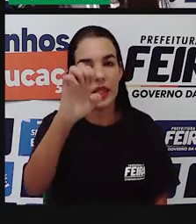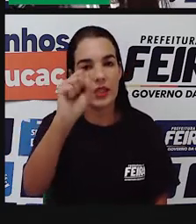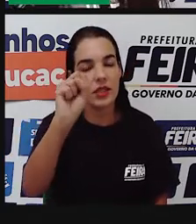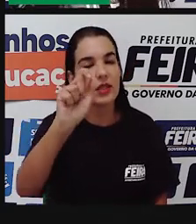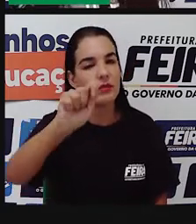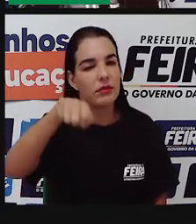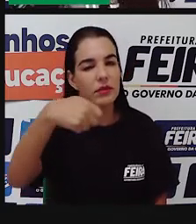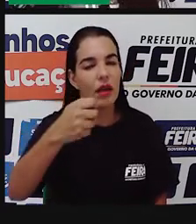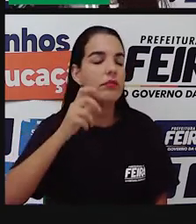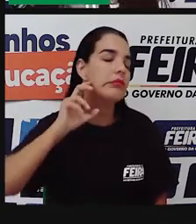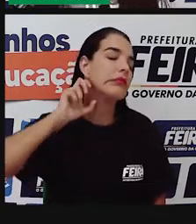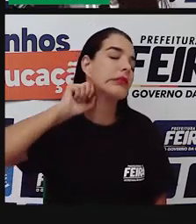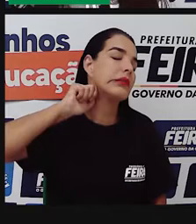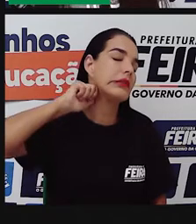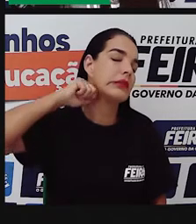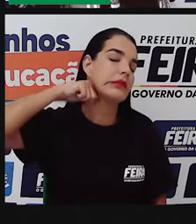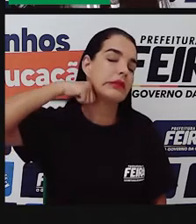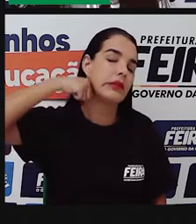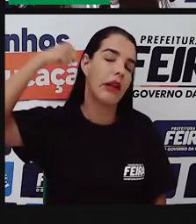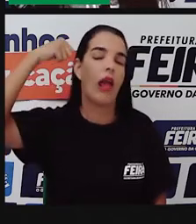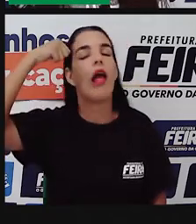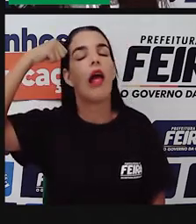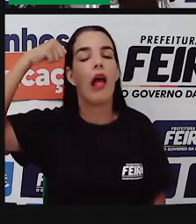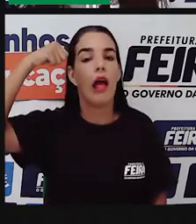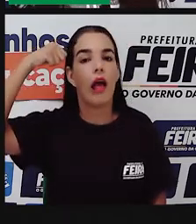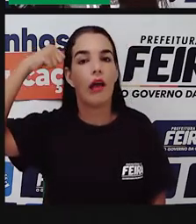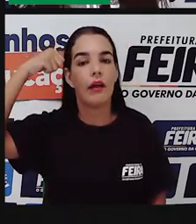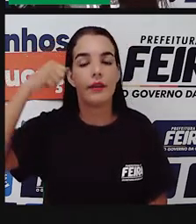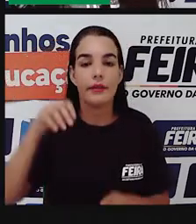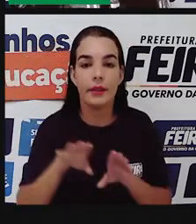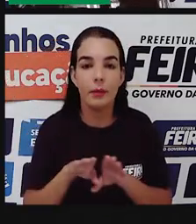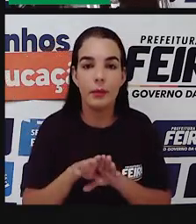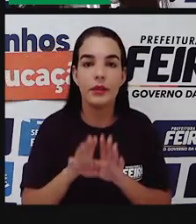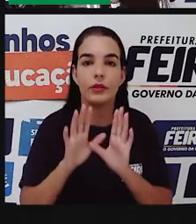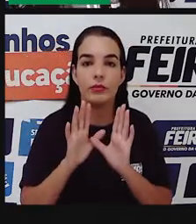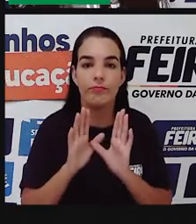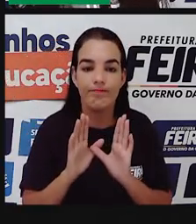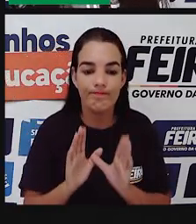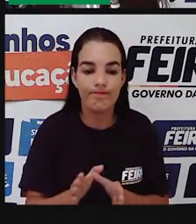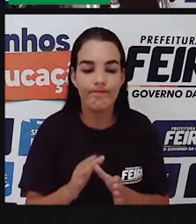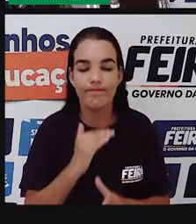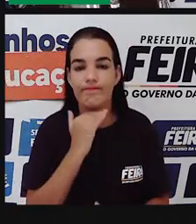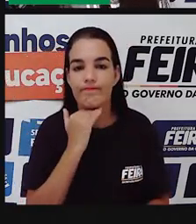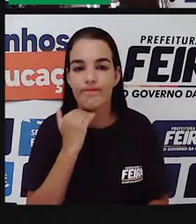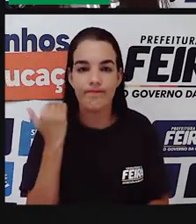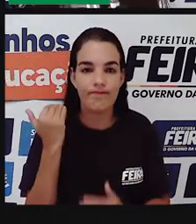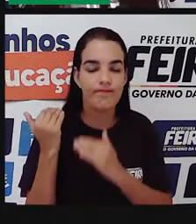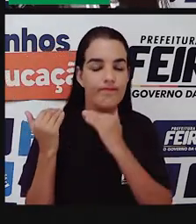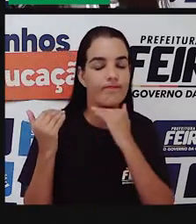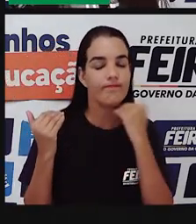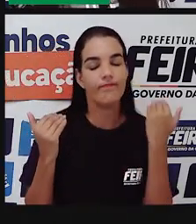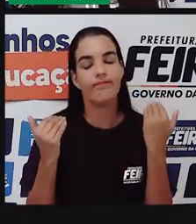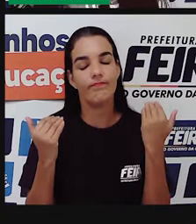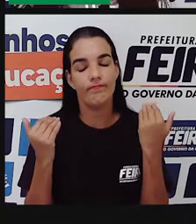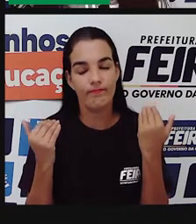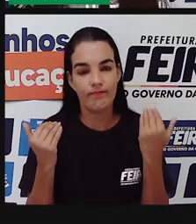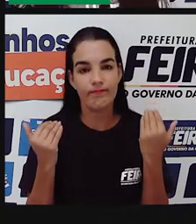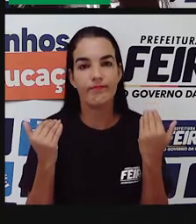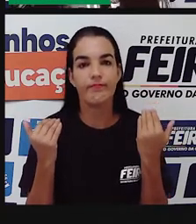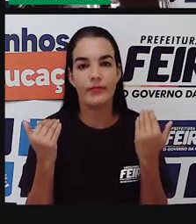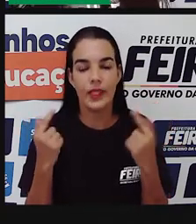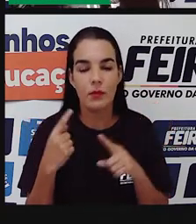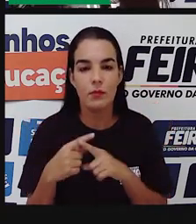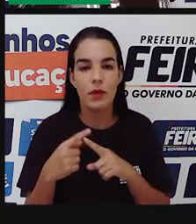e foi condenado à forca, esquartejado, colocado sua cabeça aí em praça